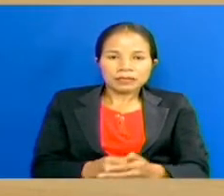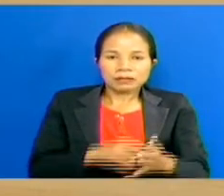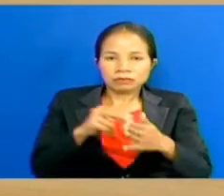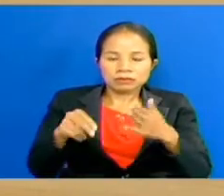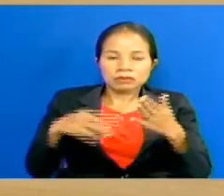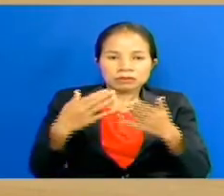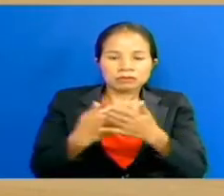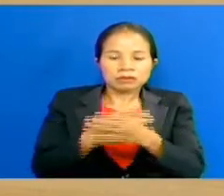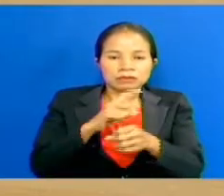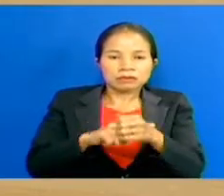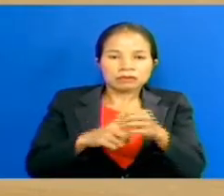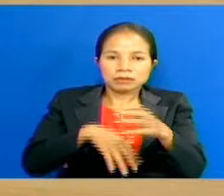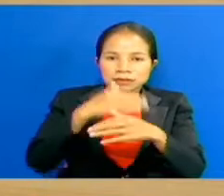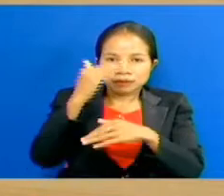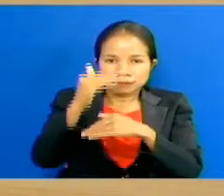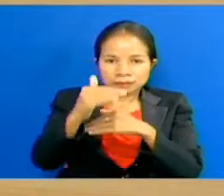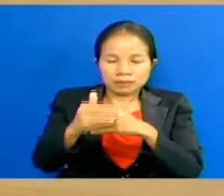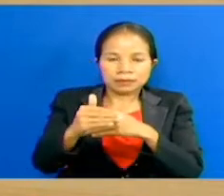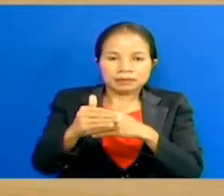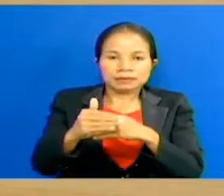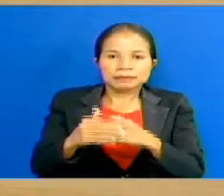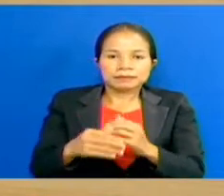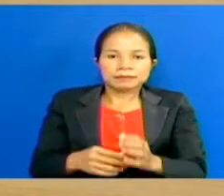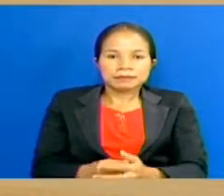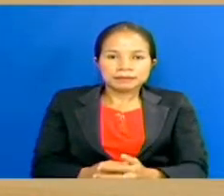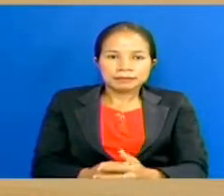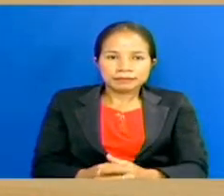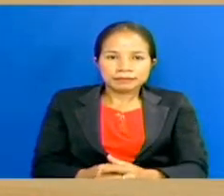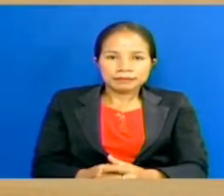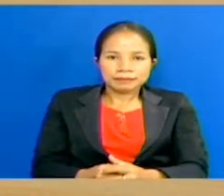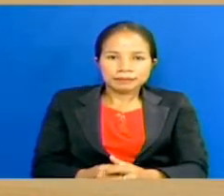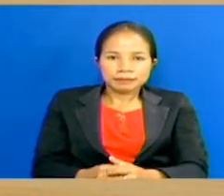Maluksira, Breaking News, Fila Falmai, Iha, orash, Balong, Nilaran.